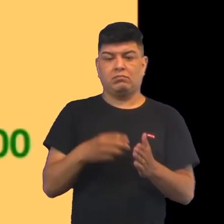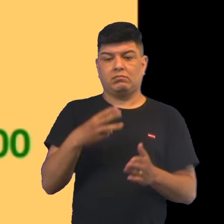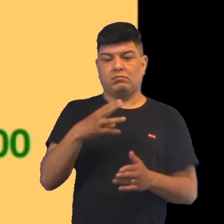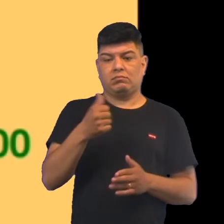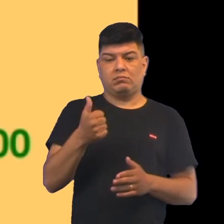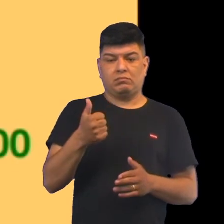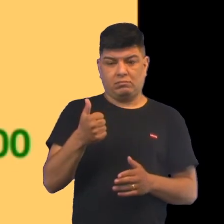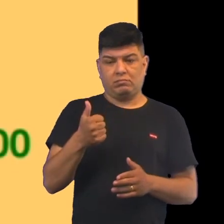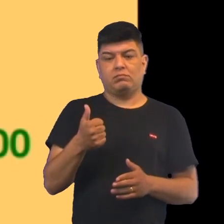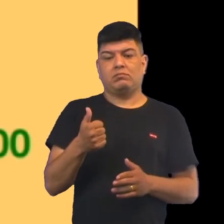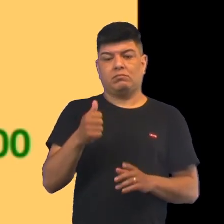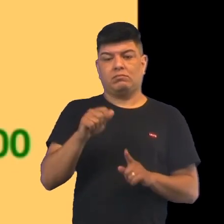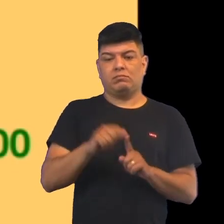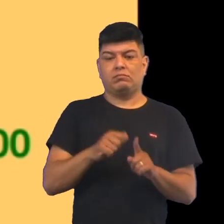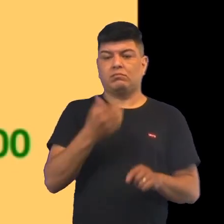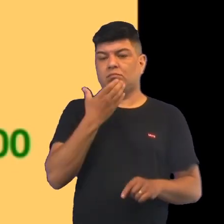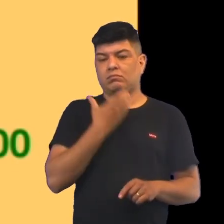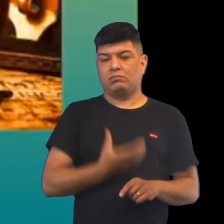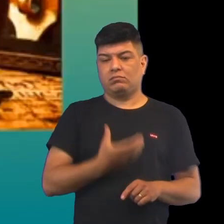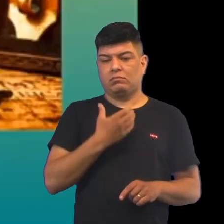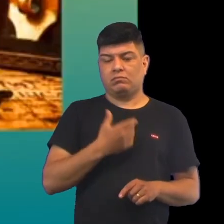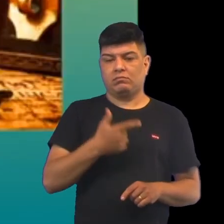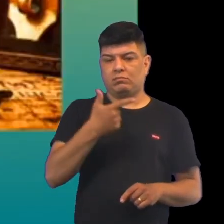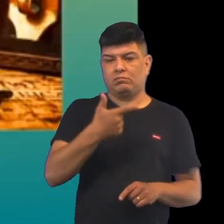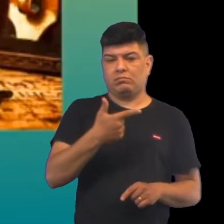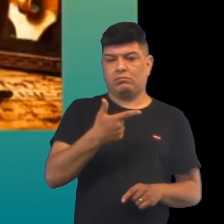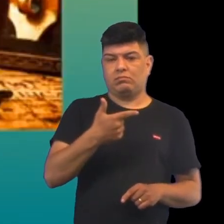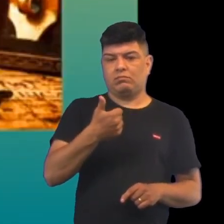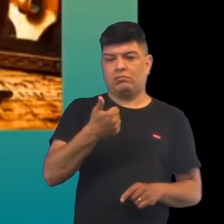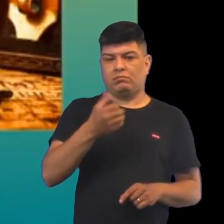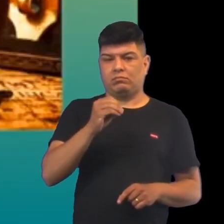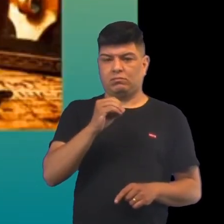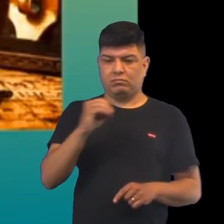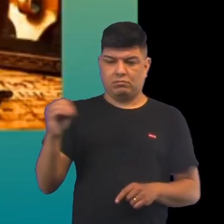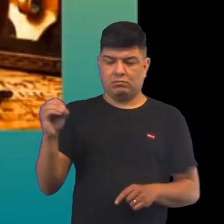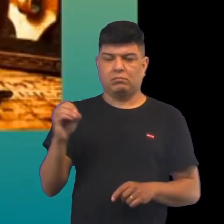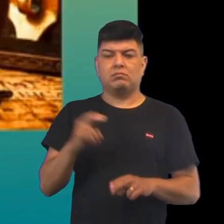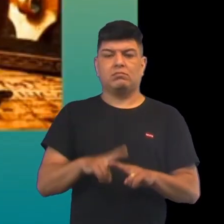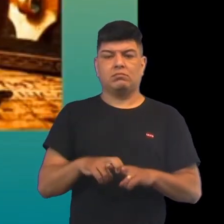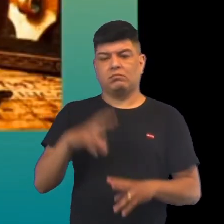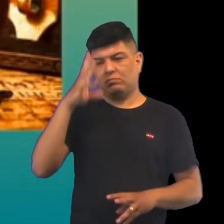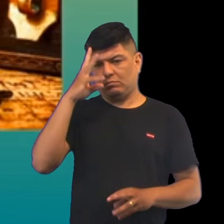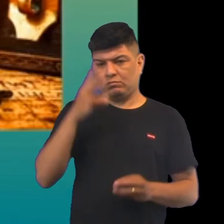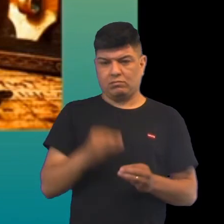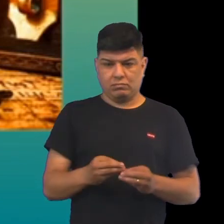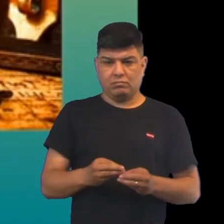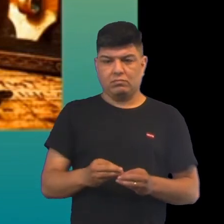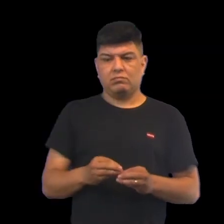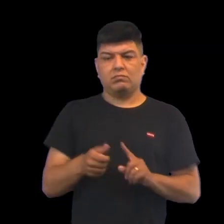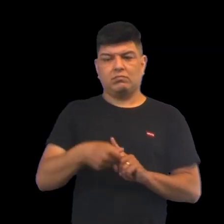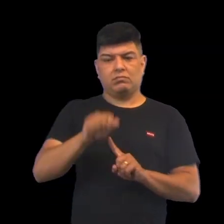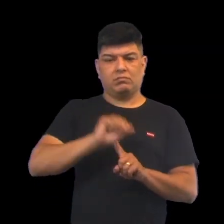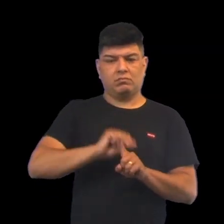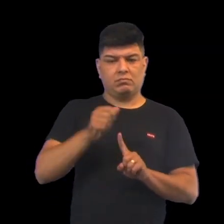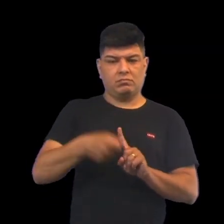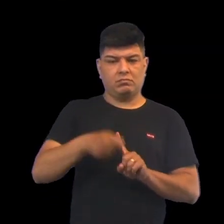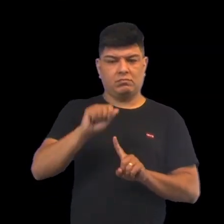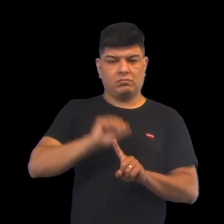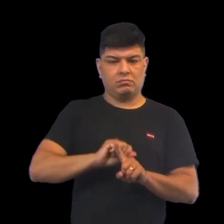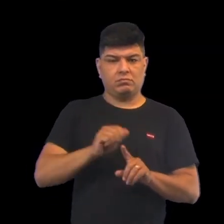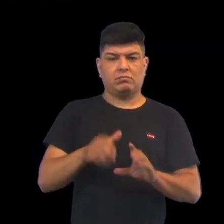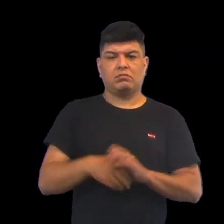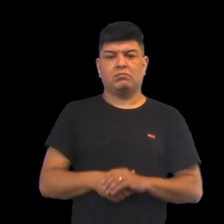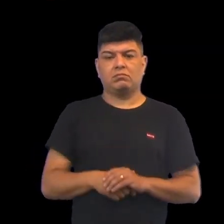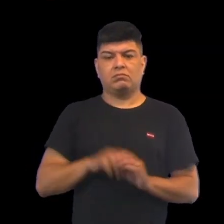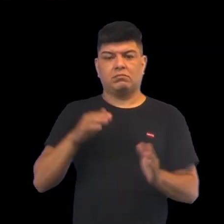de dezembro de 2100. Agora já sabemos um pouco mais sobre o nosso calendário.